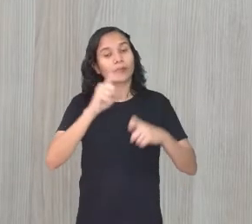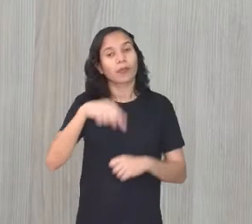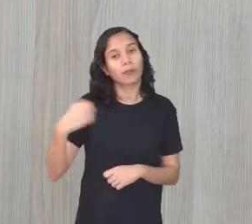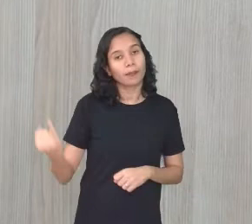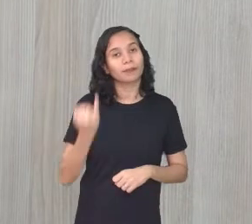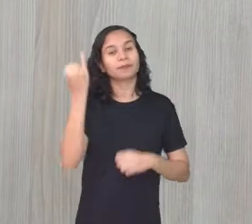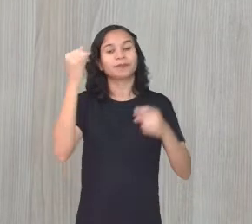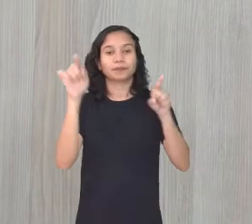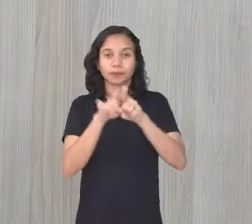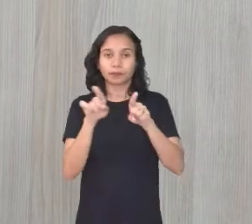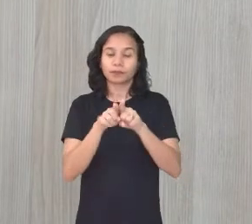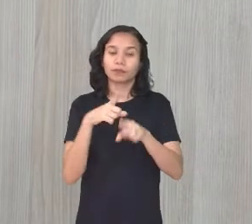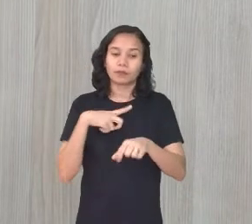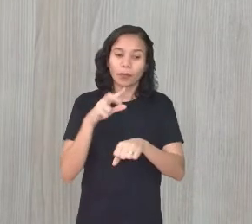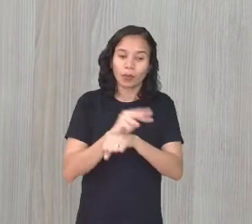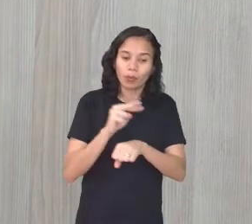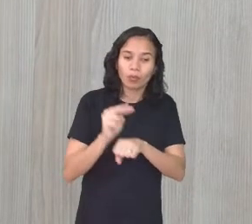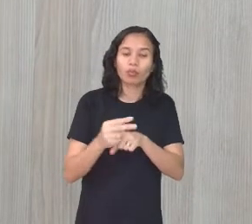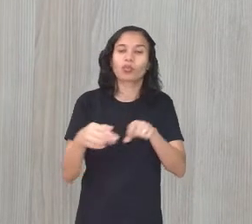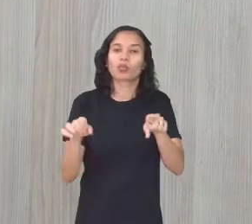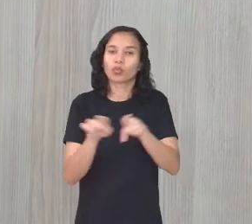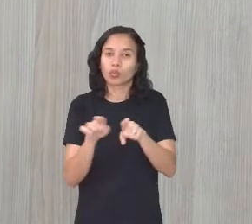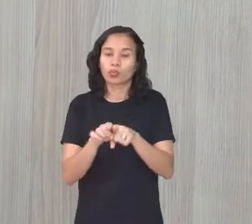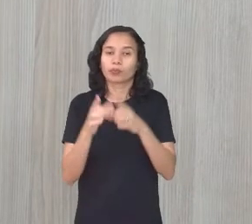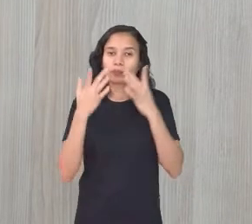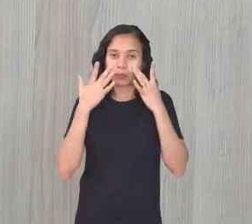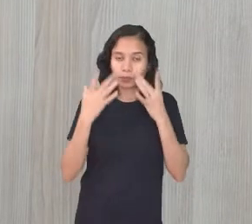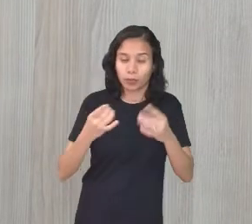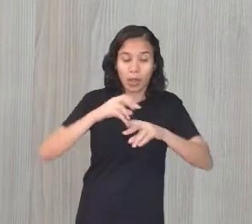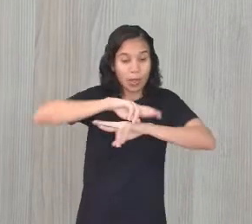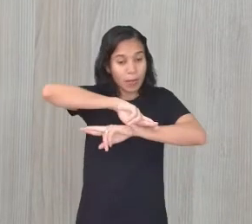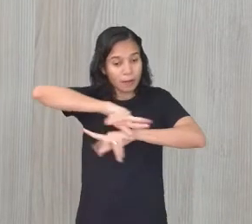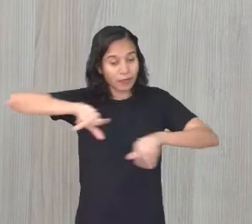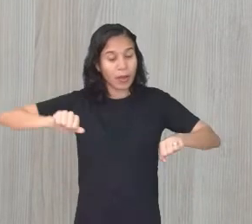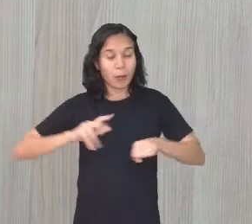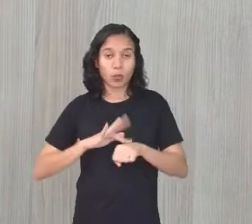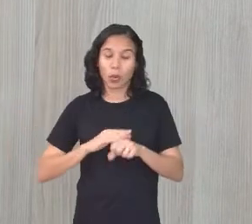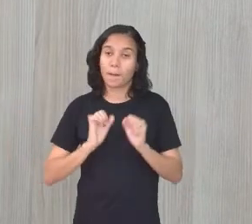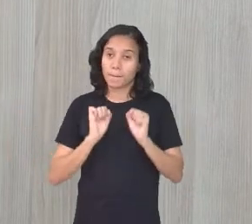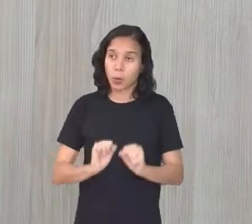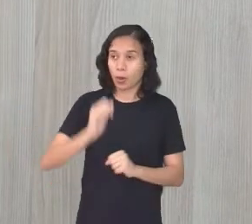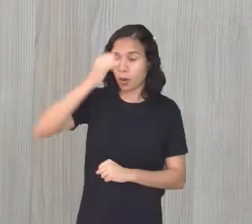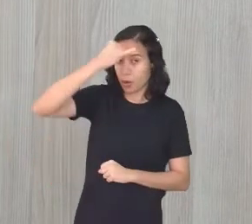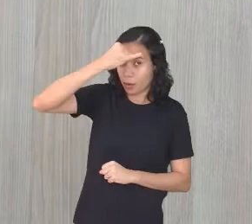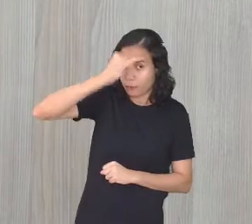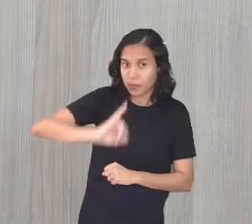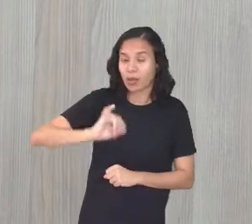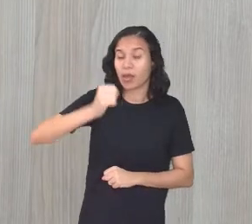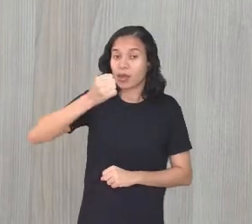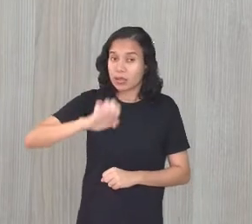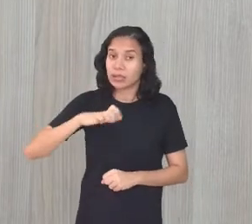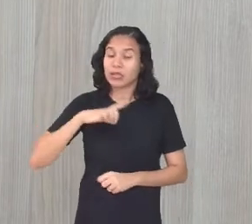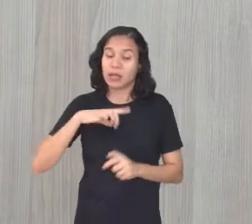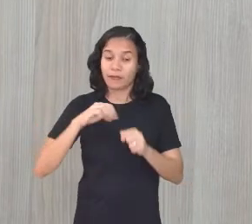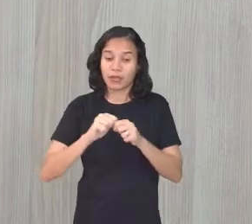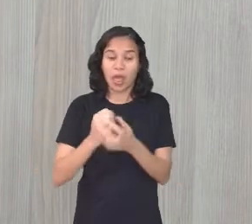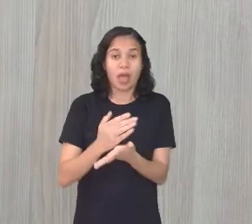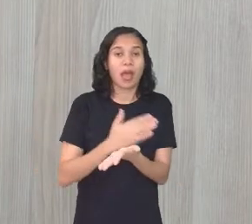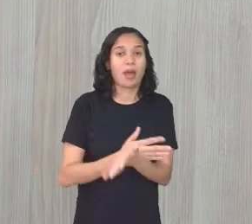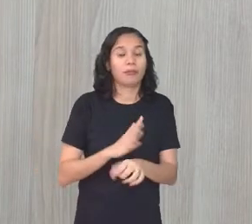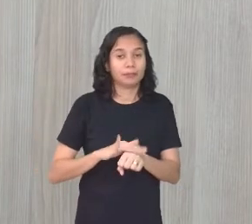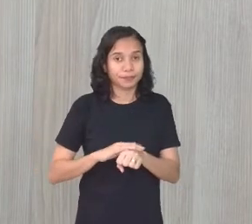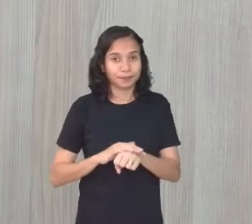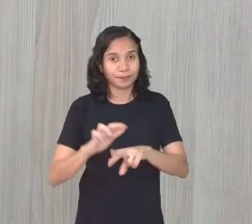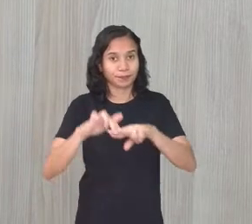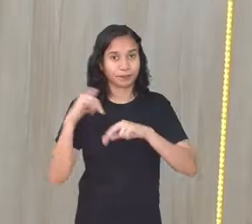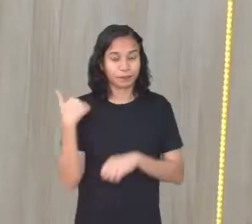ele também seja acompanhado, que ele seja alertado de várias doenças que ele poderia evitar se ele Isso. tivesse feito a prevenção. E a gente